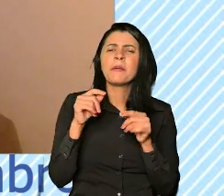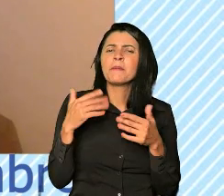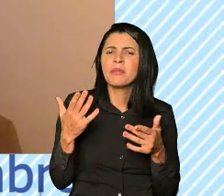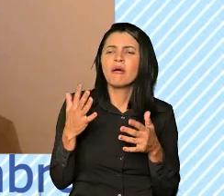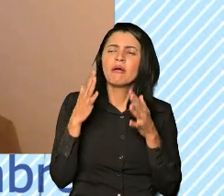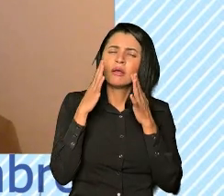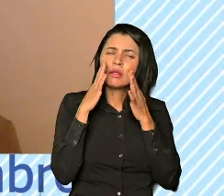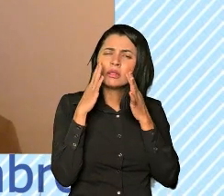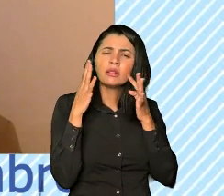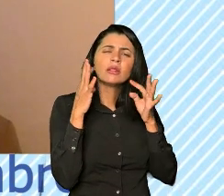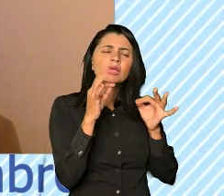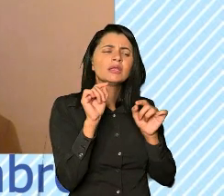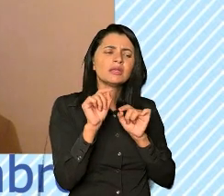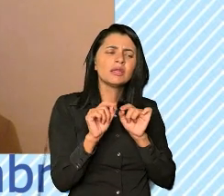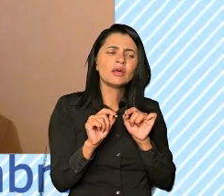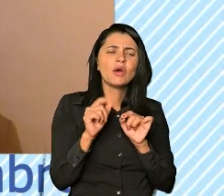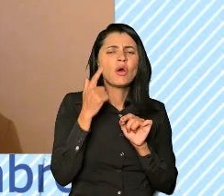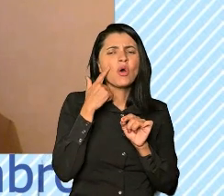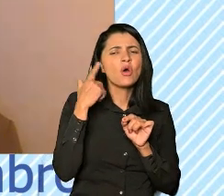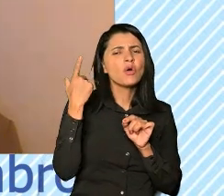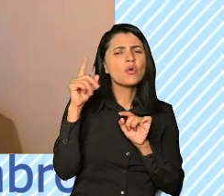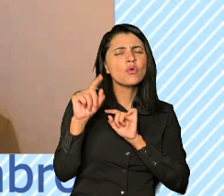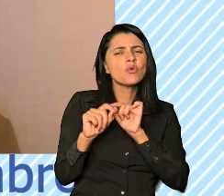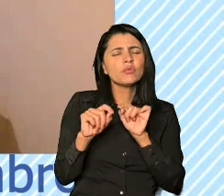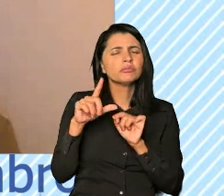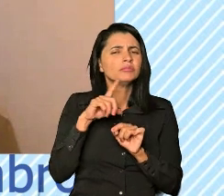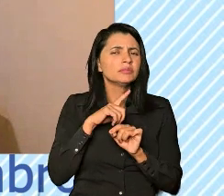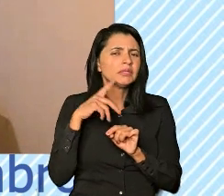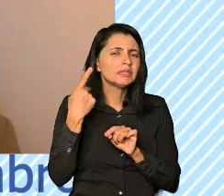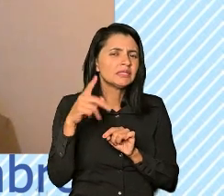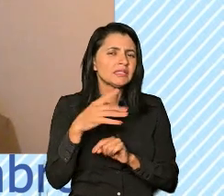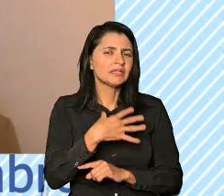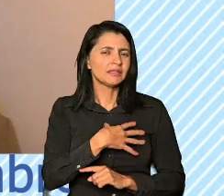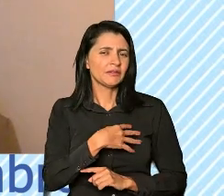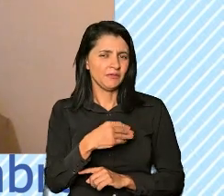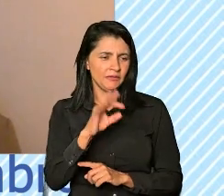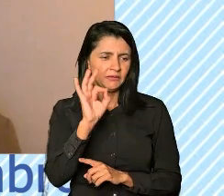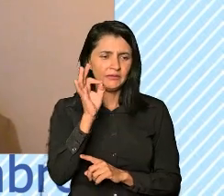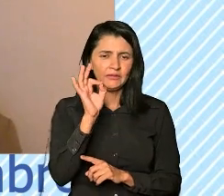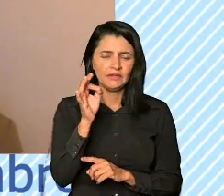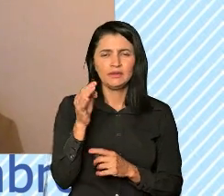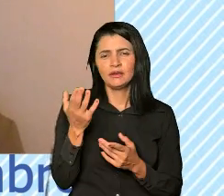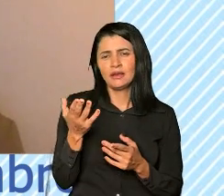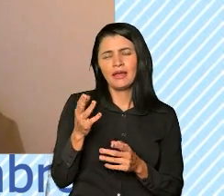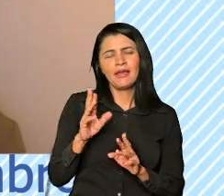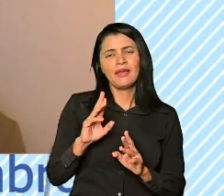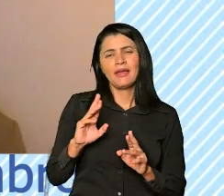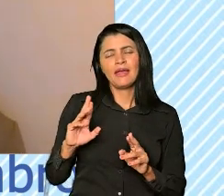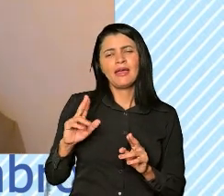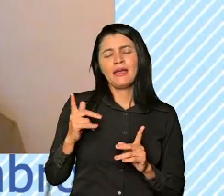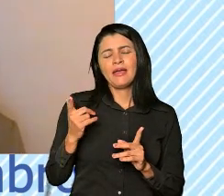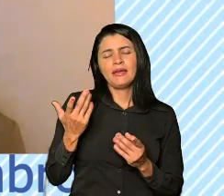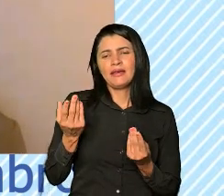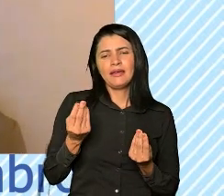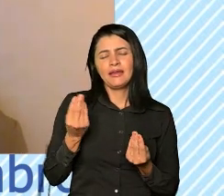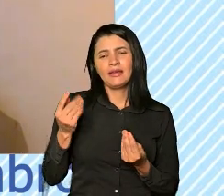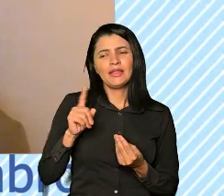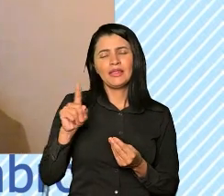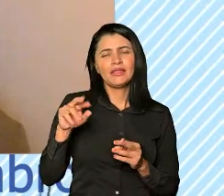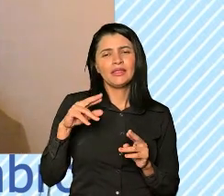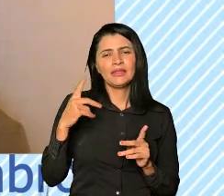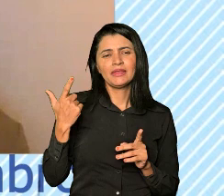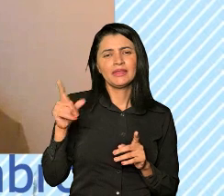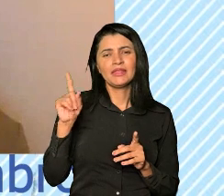chama a atenção que a iniciativa tenha vindo da filha, né? E não do